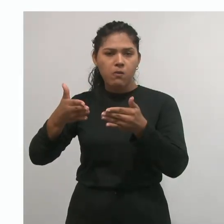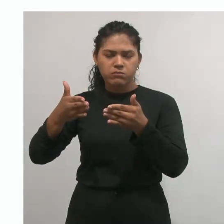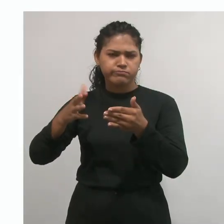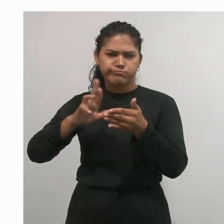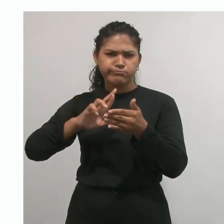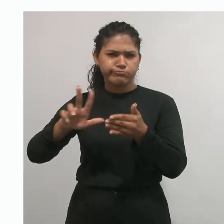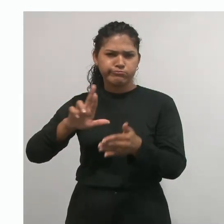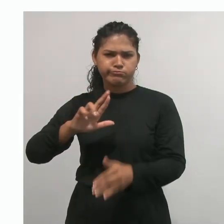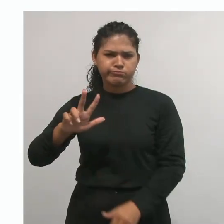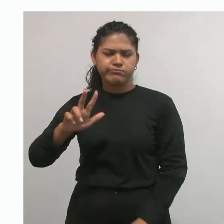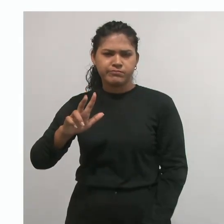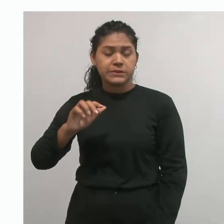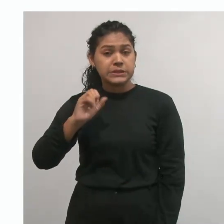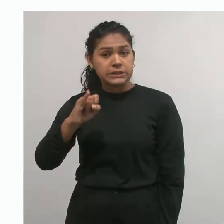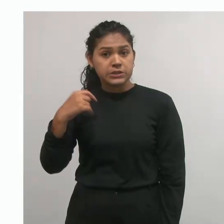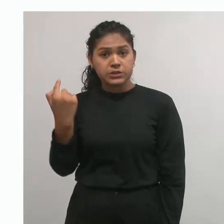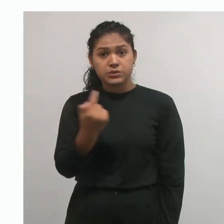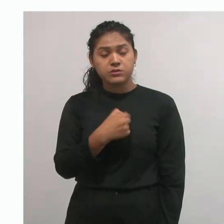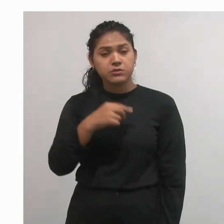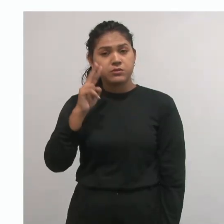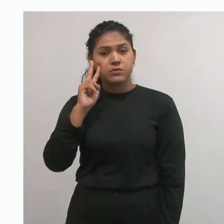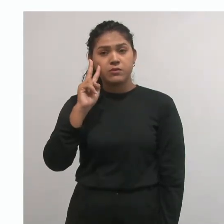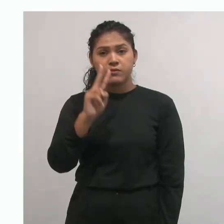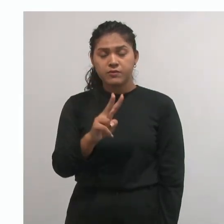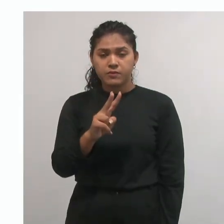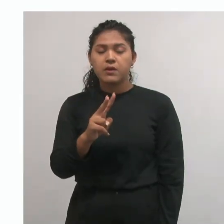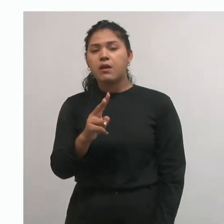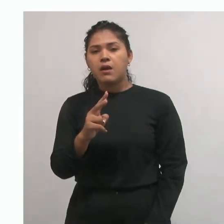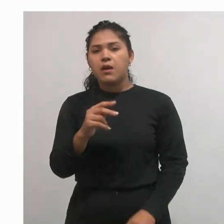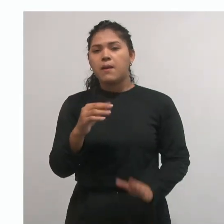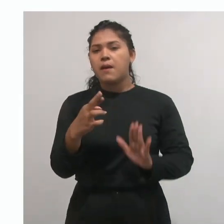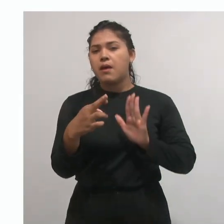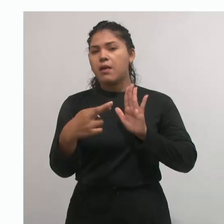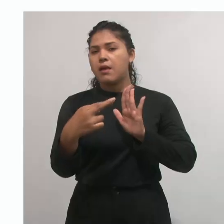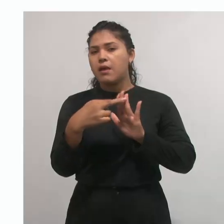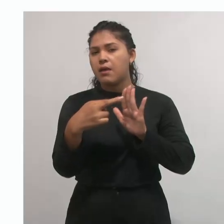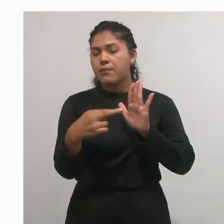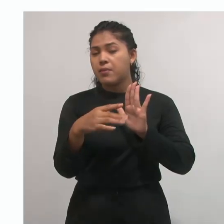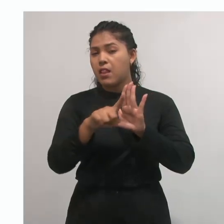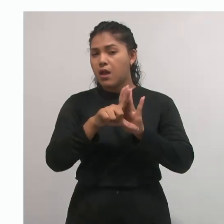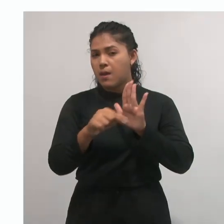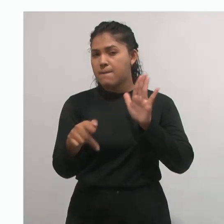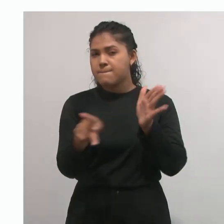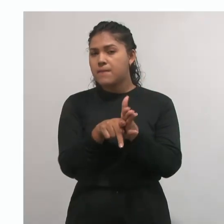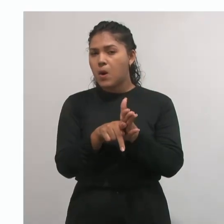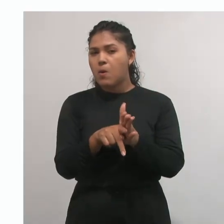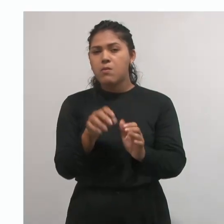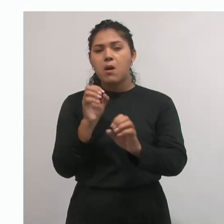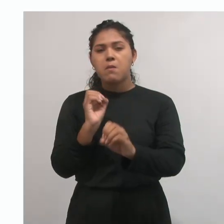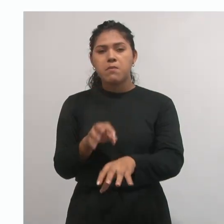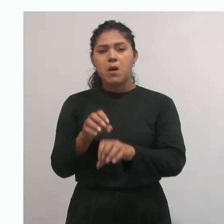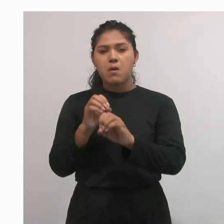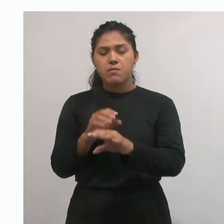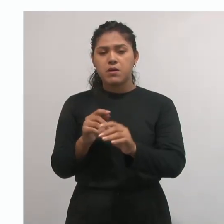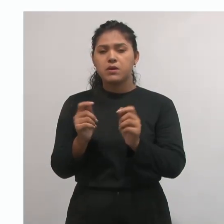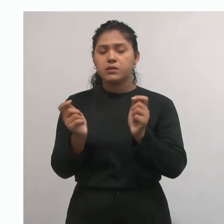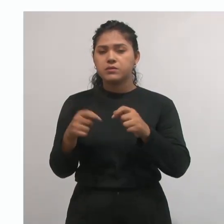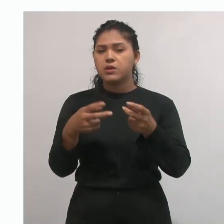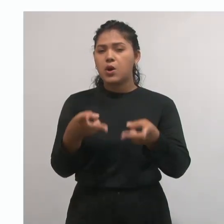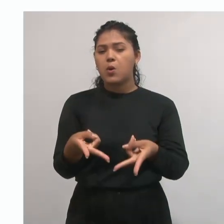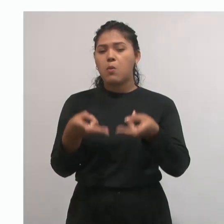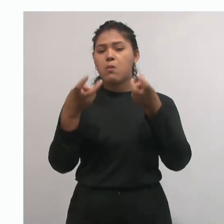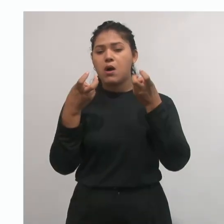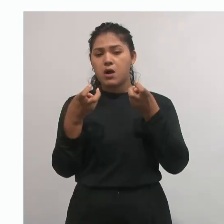quando a gente vê lá nas diretrizes curriculares nacionais para a educação das relações étnico-raciais, ela traz para a